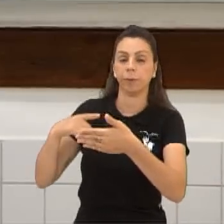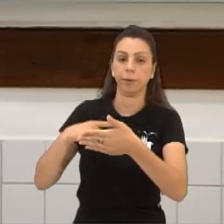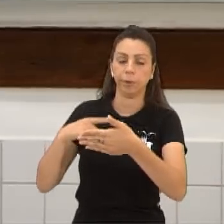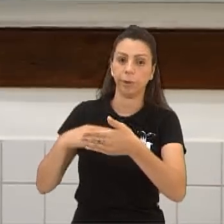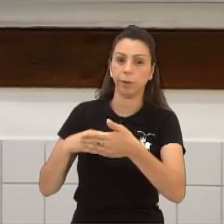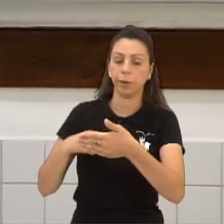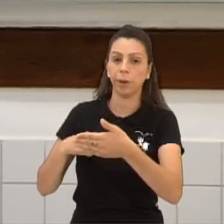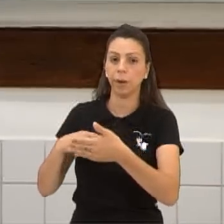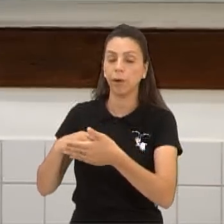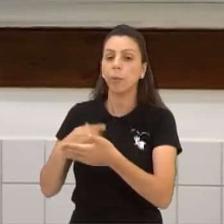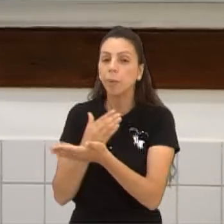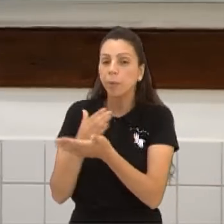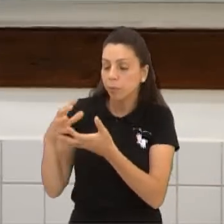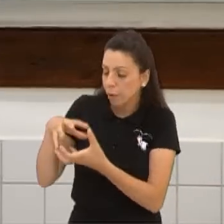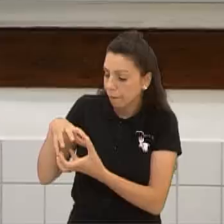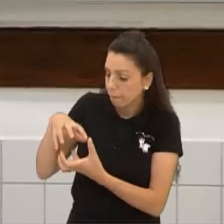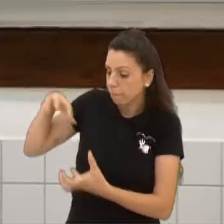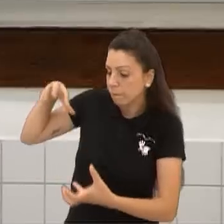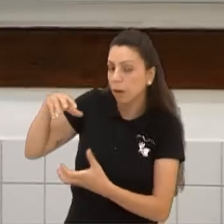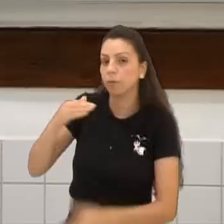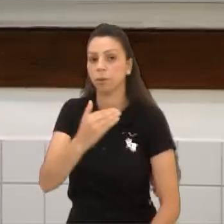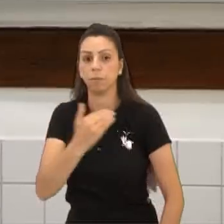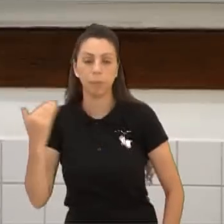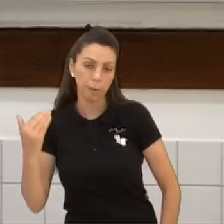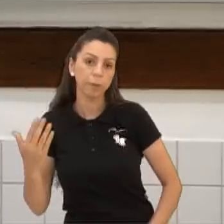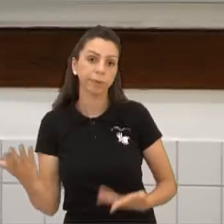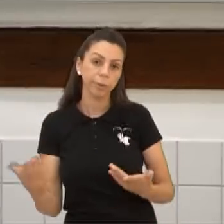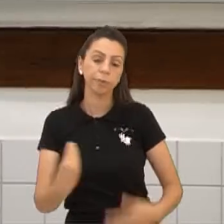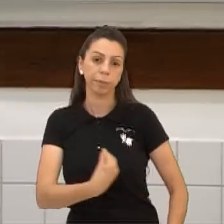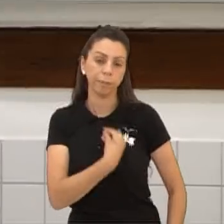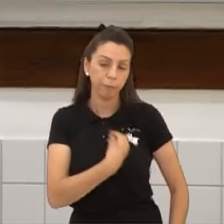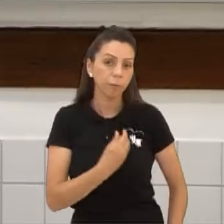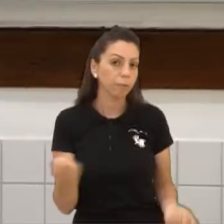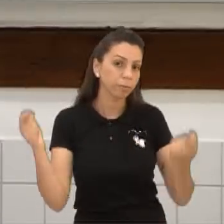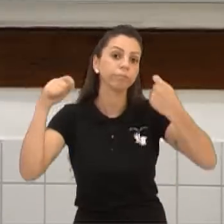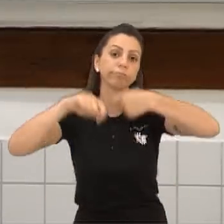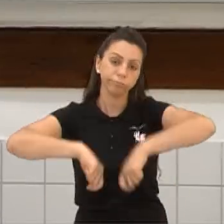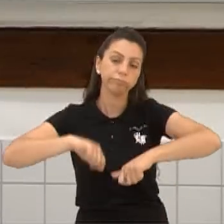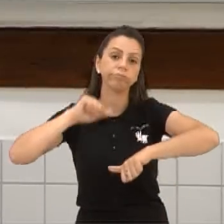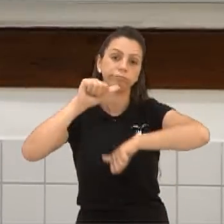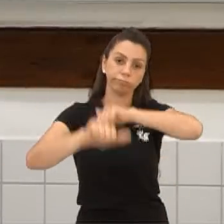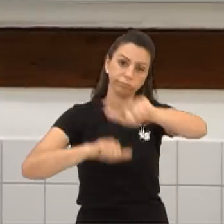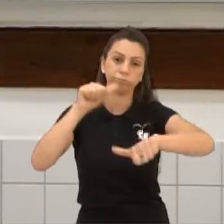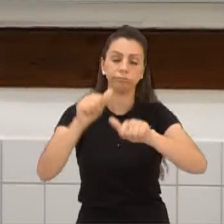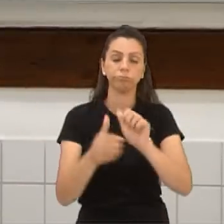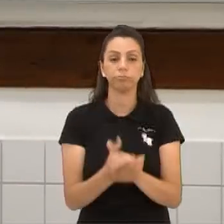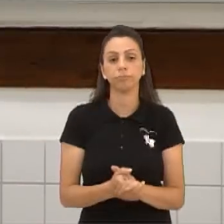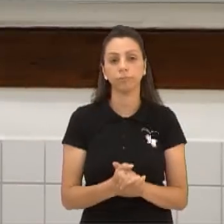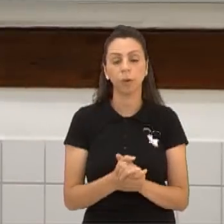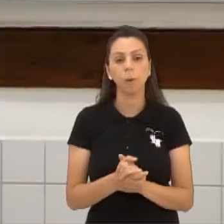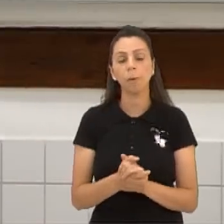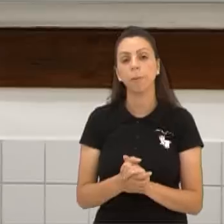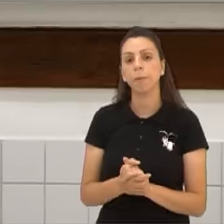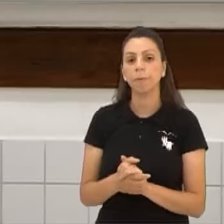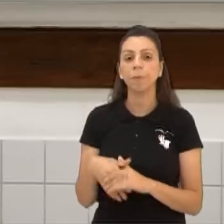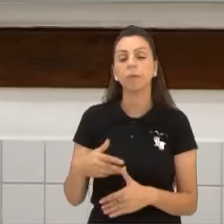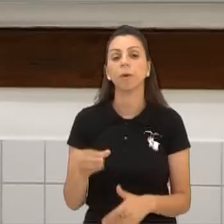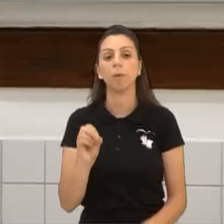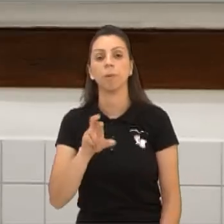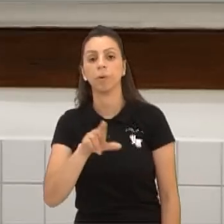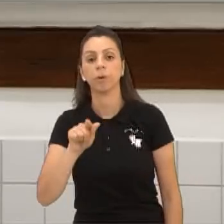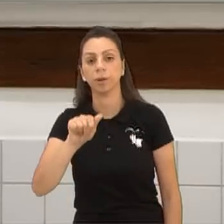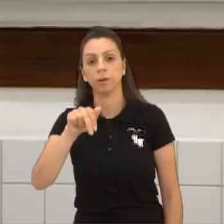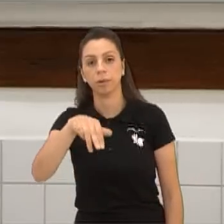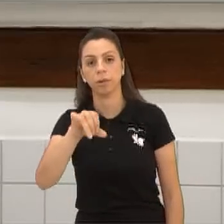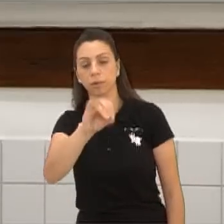nos mostra que o ser vivo é capaz dessa mutação. Tá bom? Se o ser que você está analisando, se o organismo que você